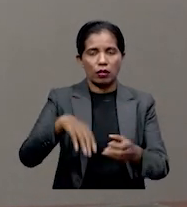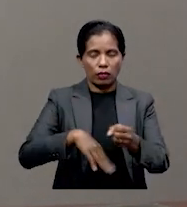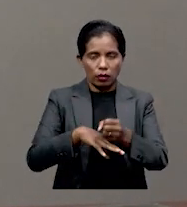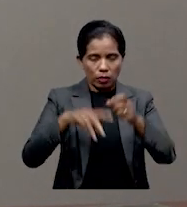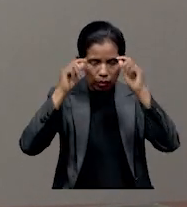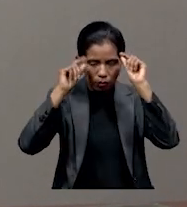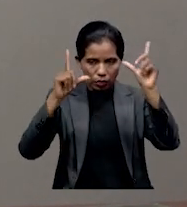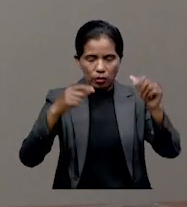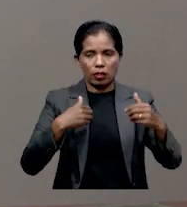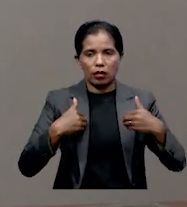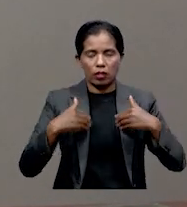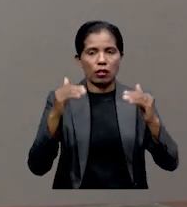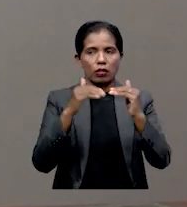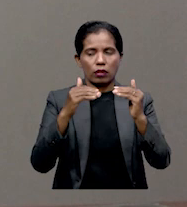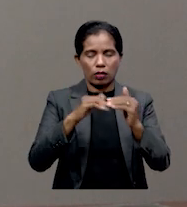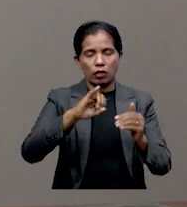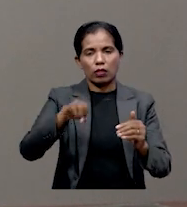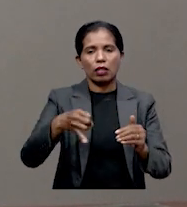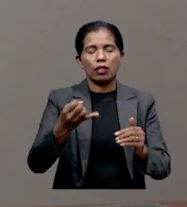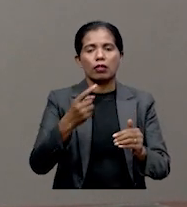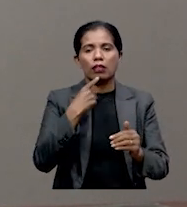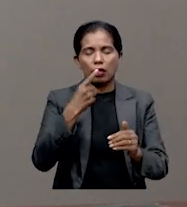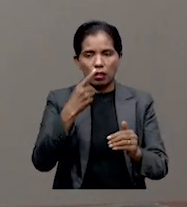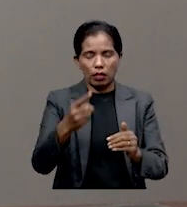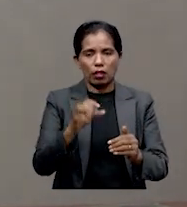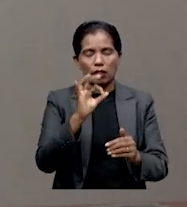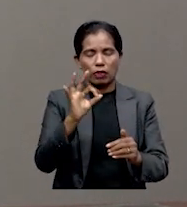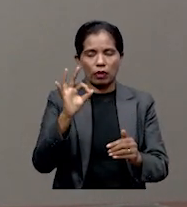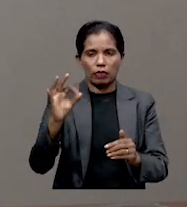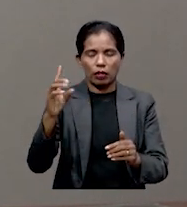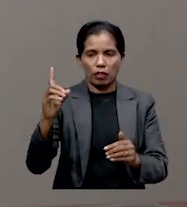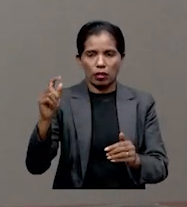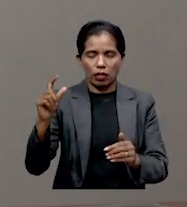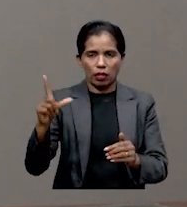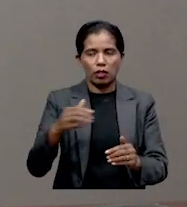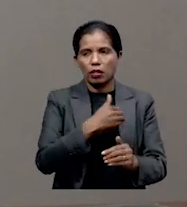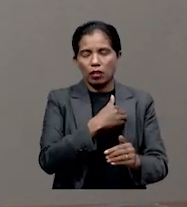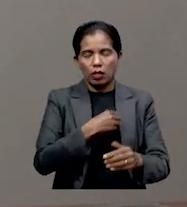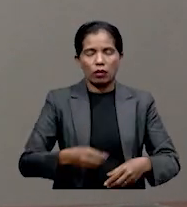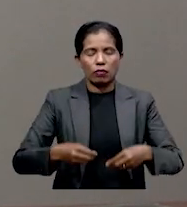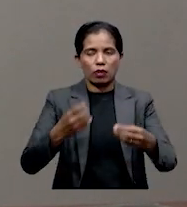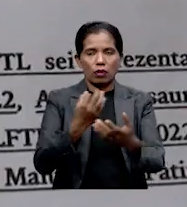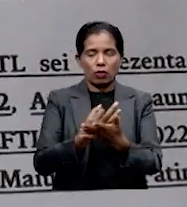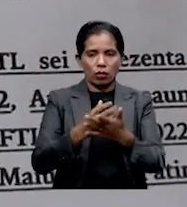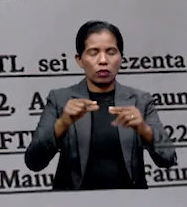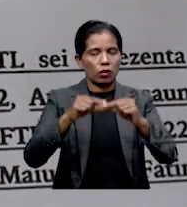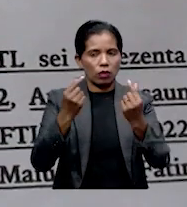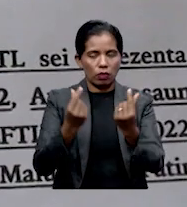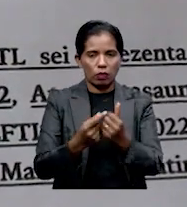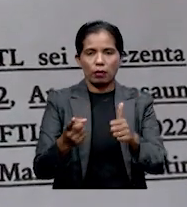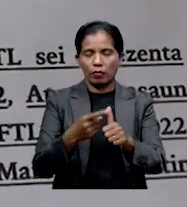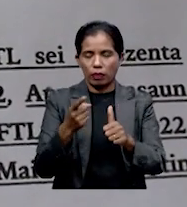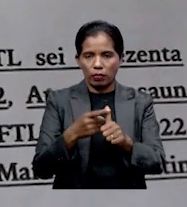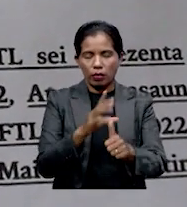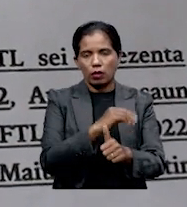Correa iha konferensi imprensa bas jornalista dehan FFTL sedau ia certeza atau fos subsidio ba iha klube primeira divisão